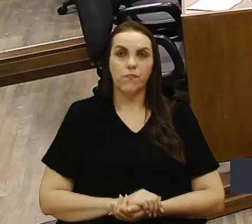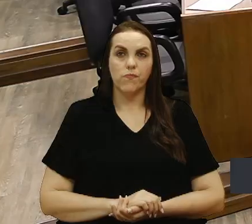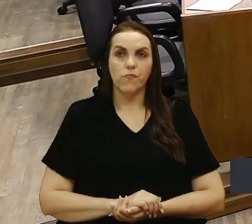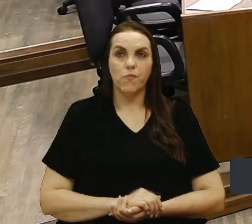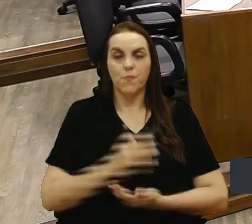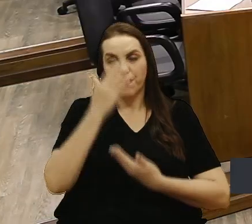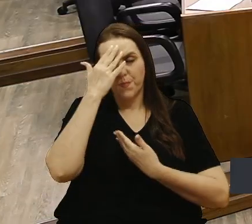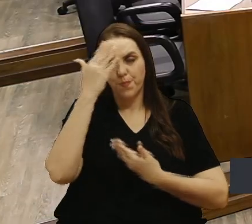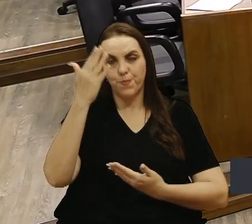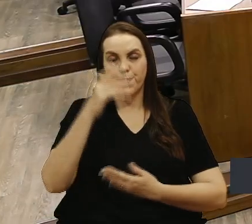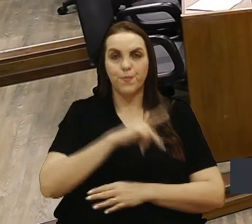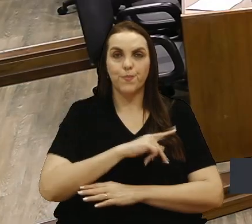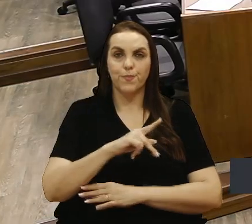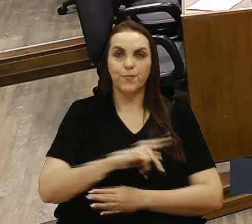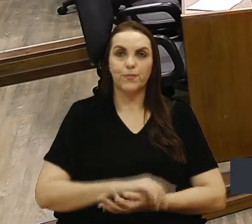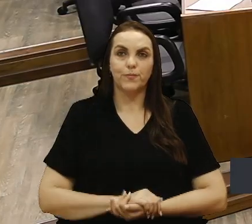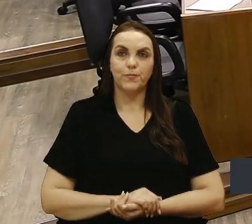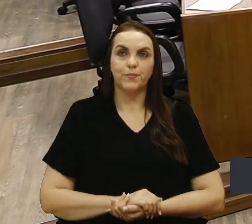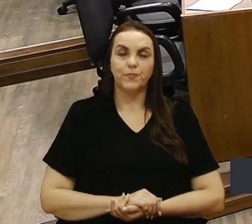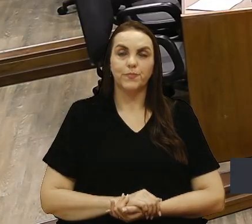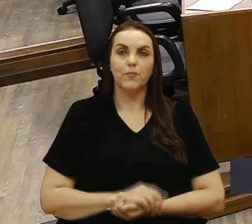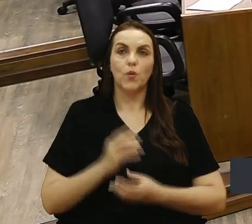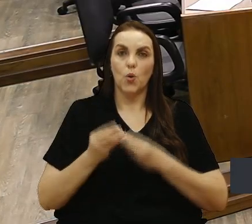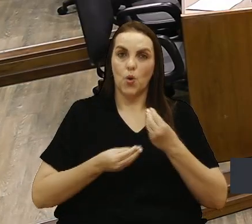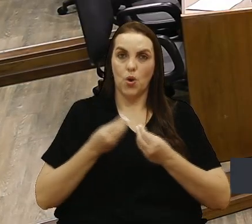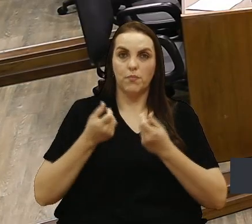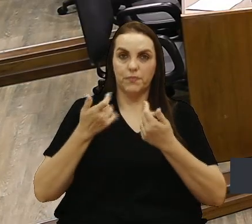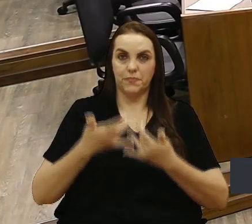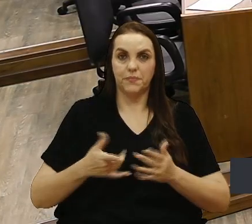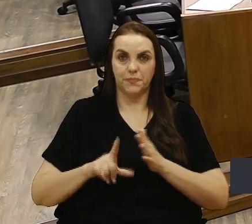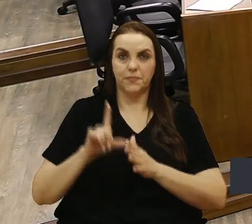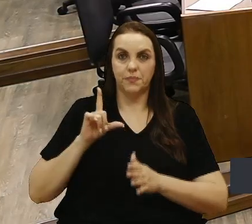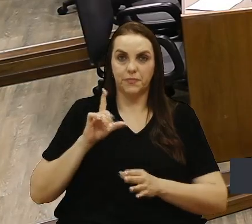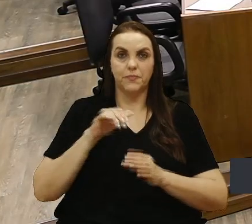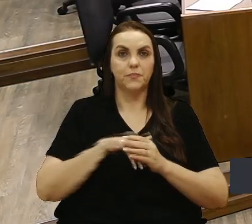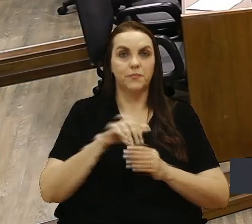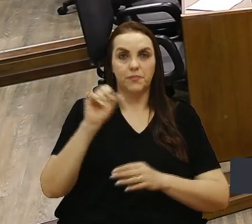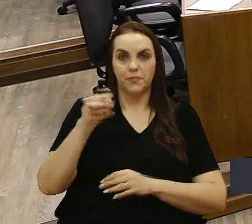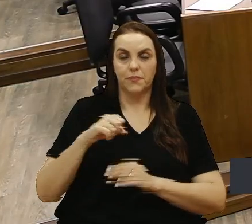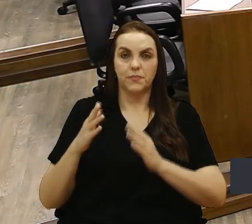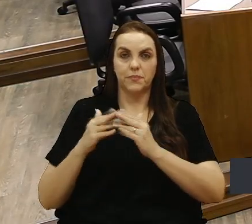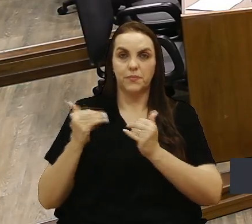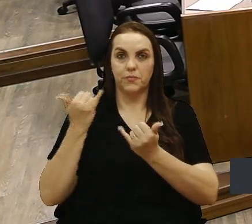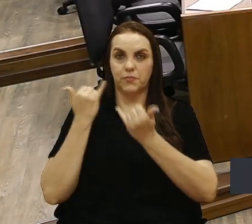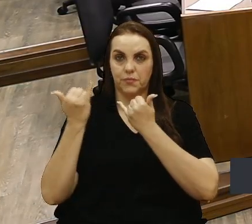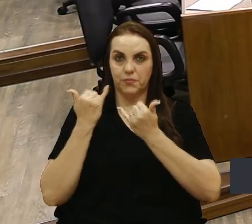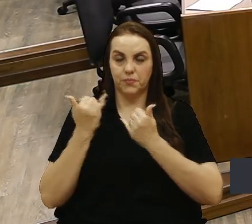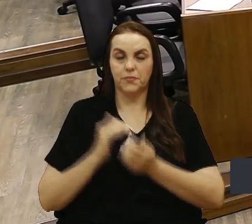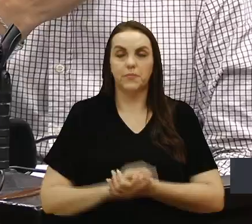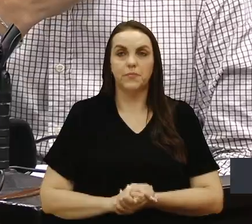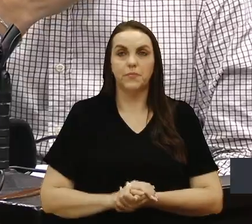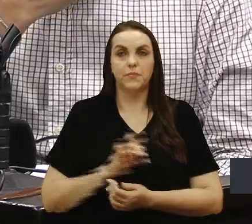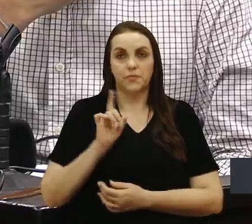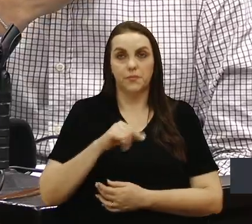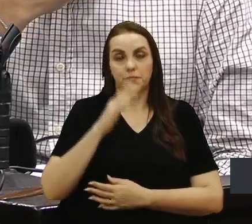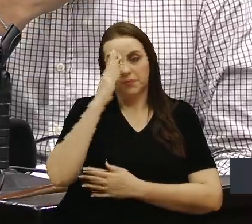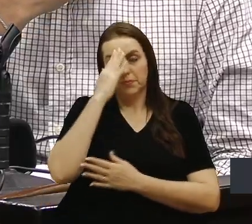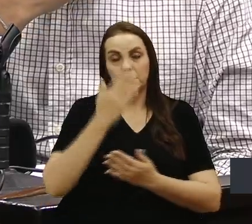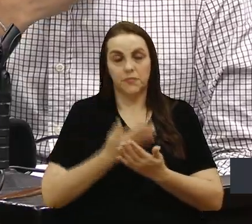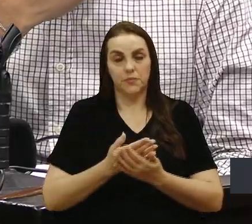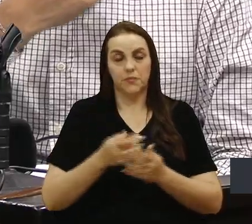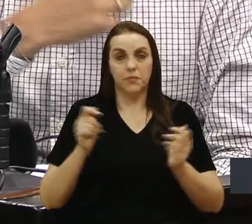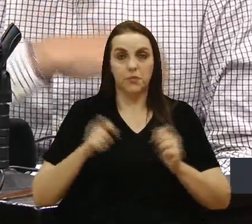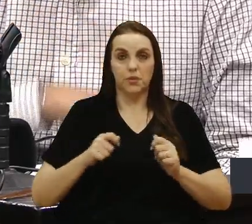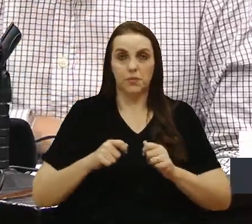Obrigado, senhor presidente. Eu, como já disse anteriormente, votarei favorável ao pedido da informação. Eu acho que é uma ferramenta que nós